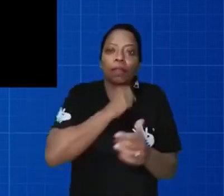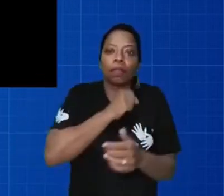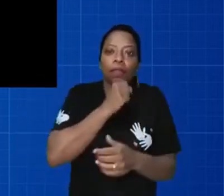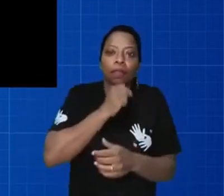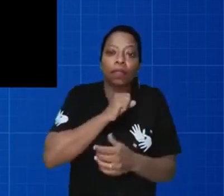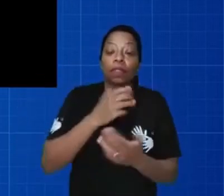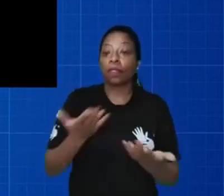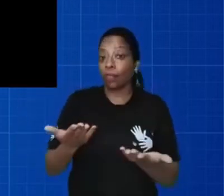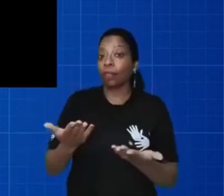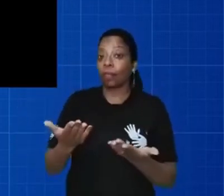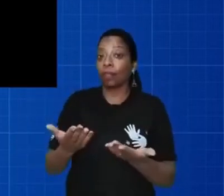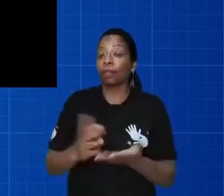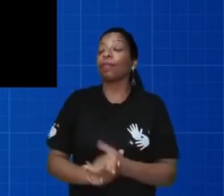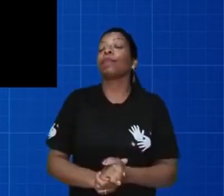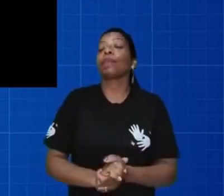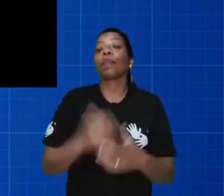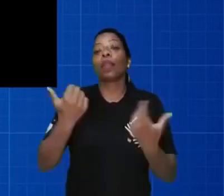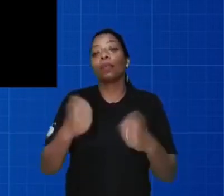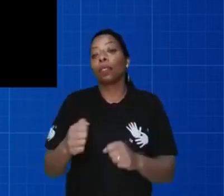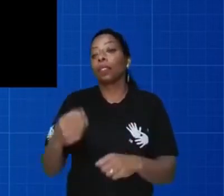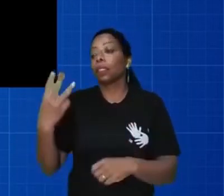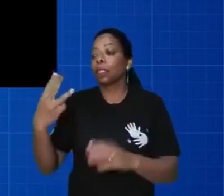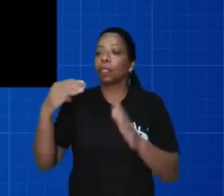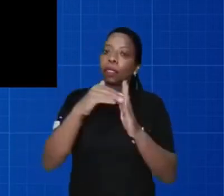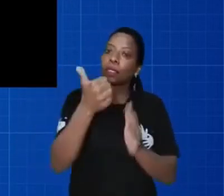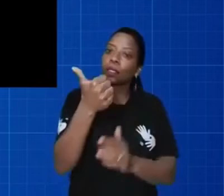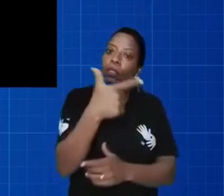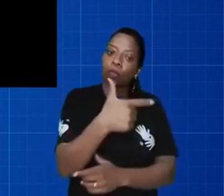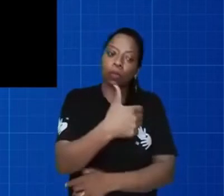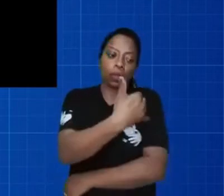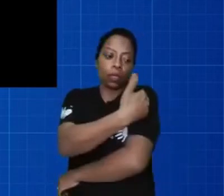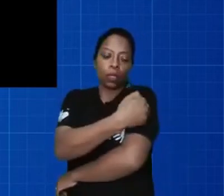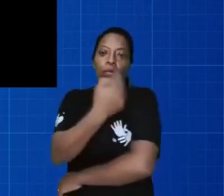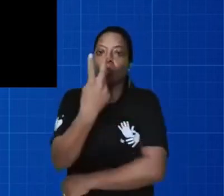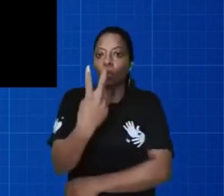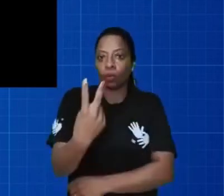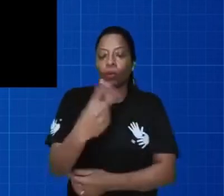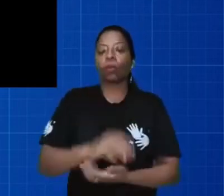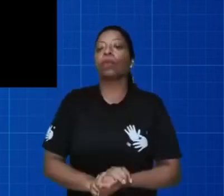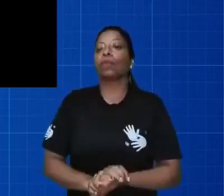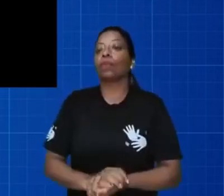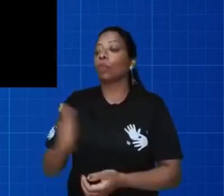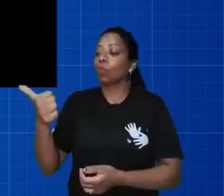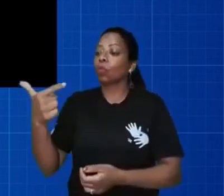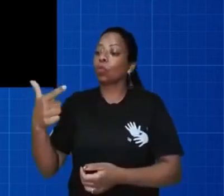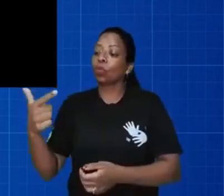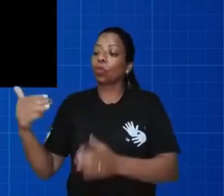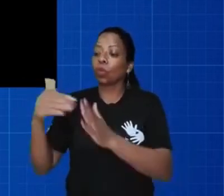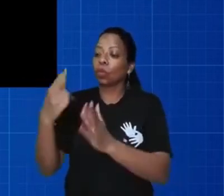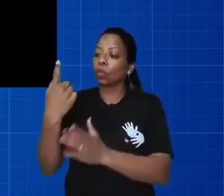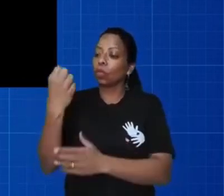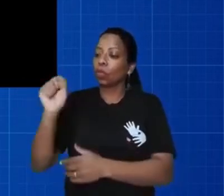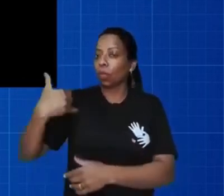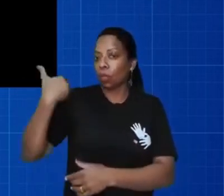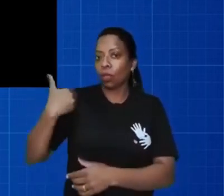12 e 18 anos, 2 doses mais um reforço. E a população de adulto jovem até 30